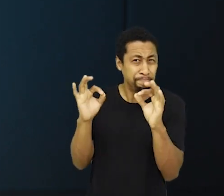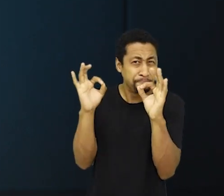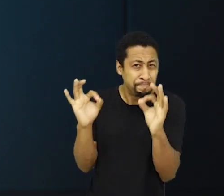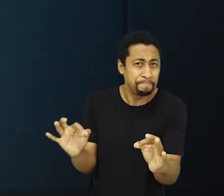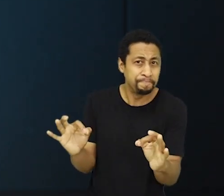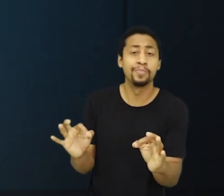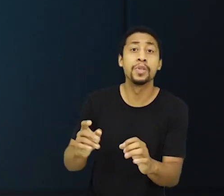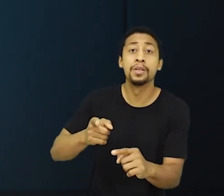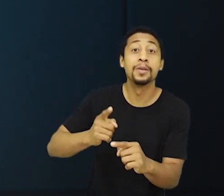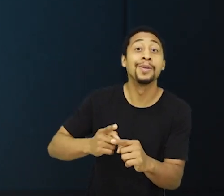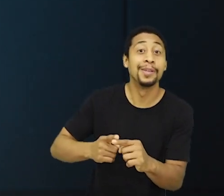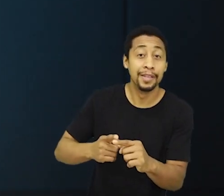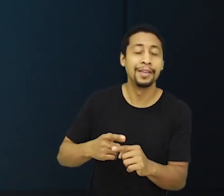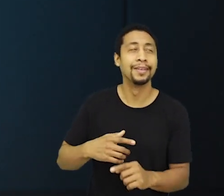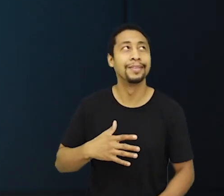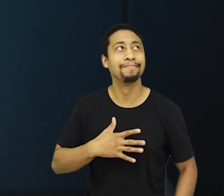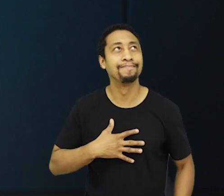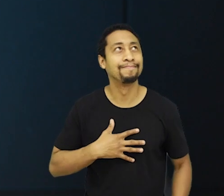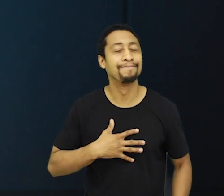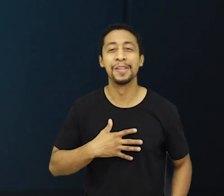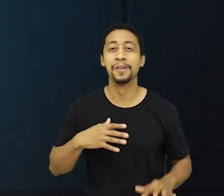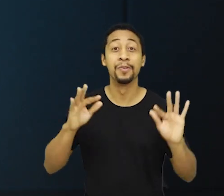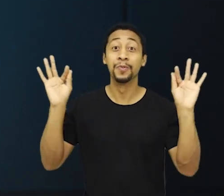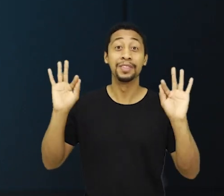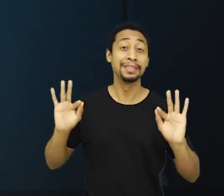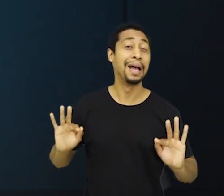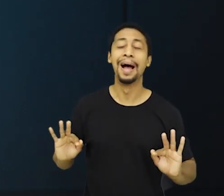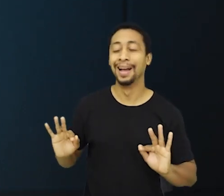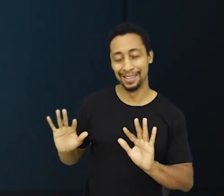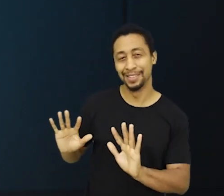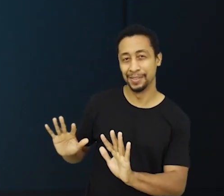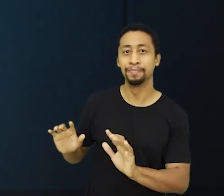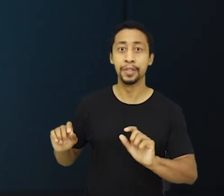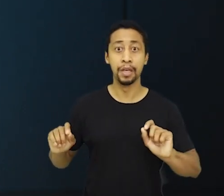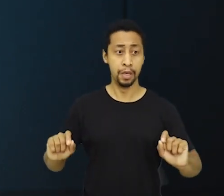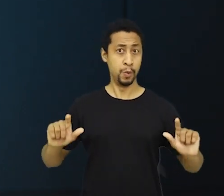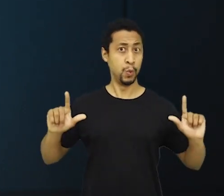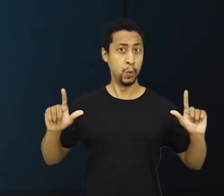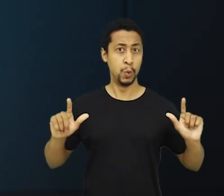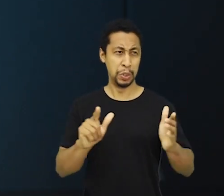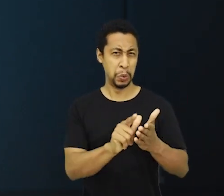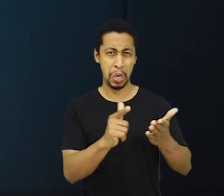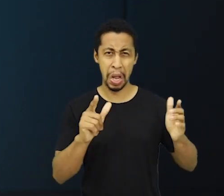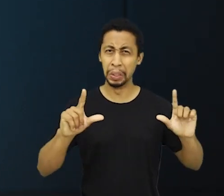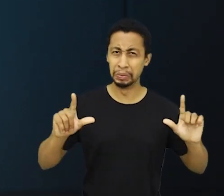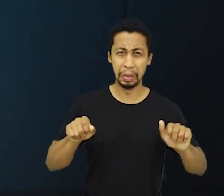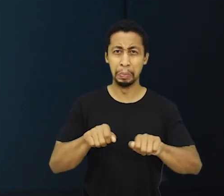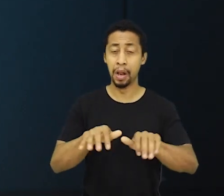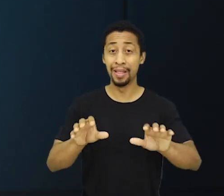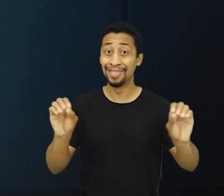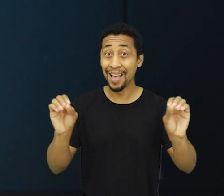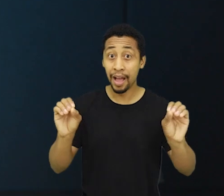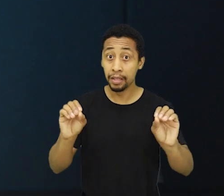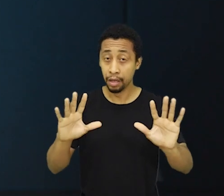porque essa felicidade, digamos, de não aparecer na mídia para essa finalidade, foi por resguardo,